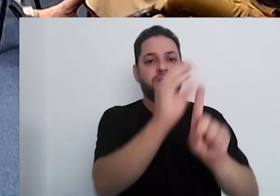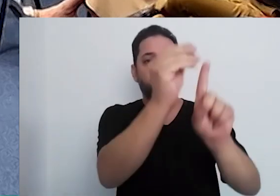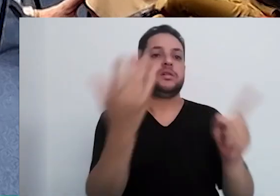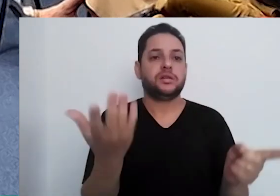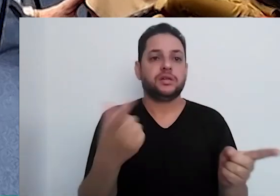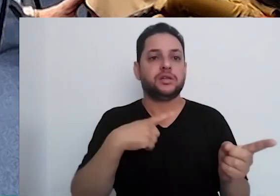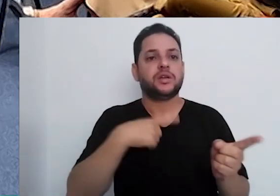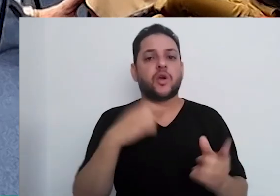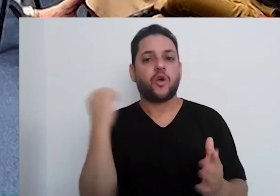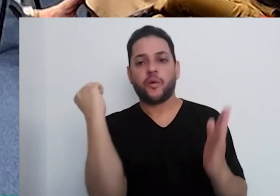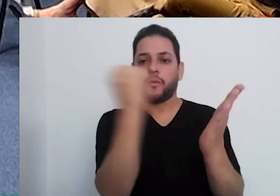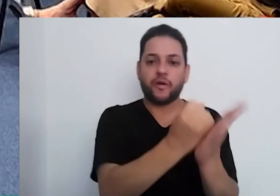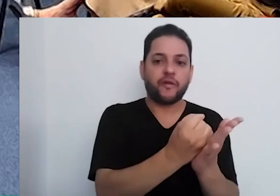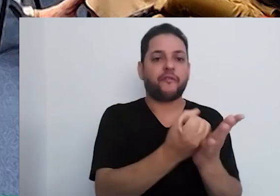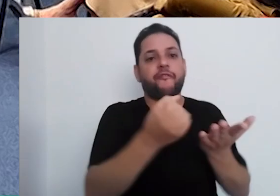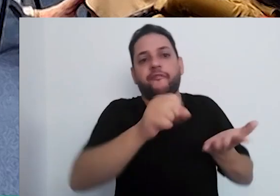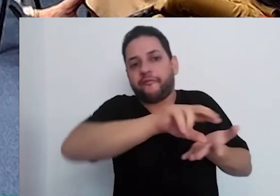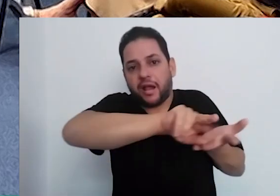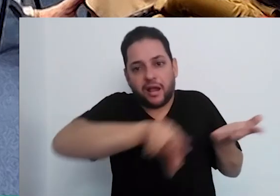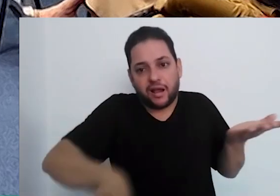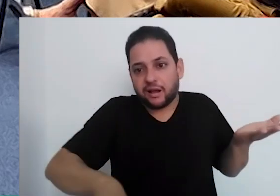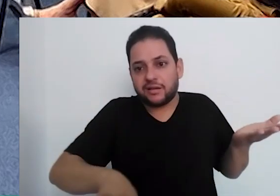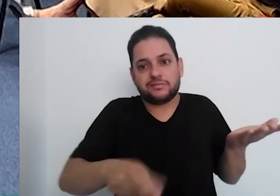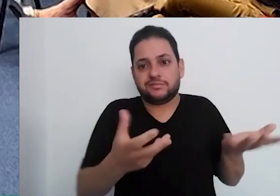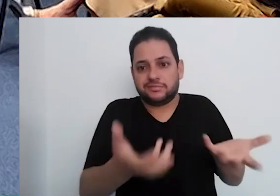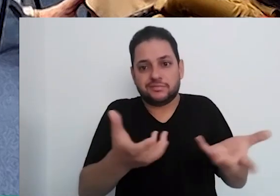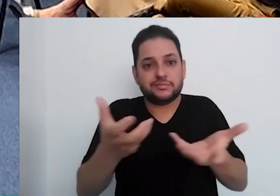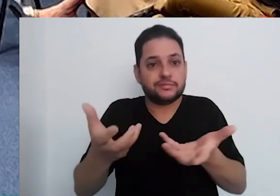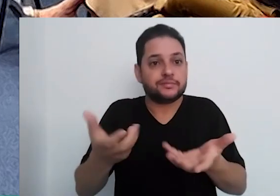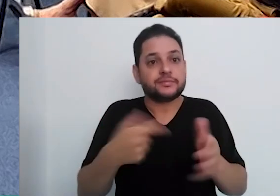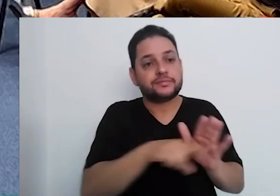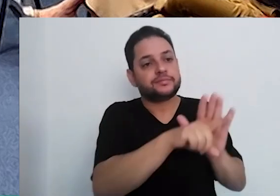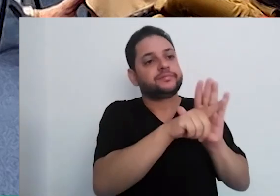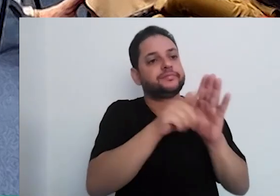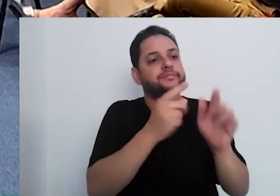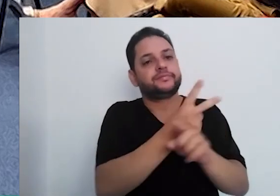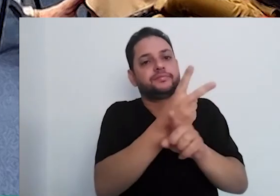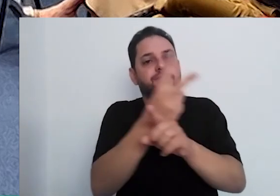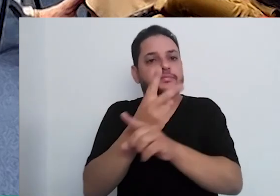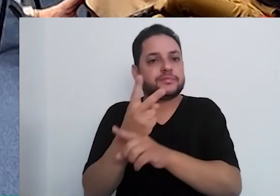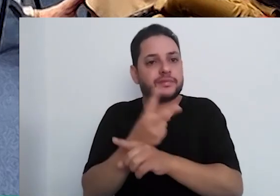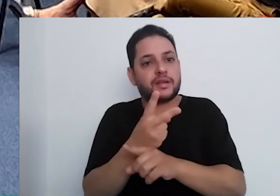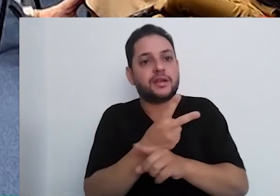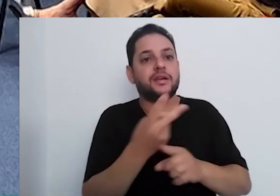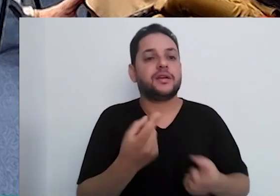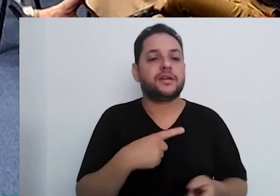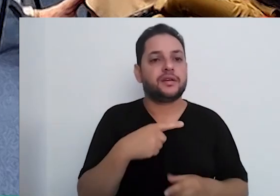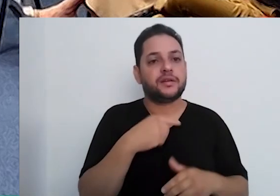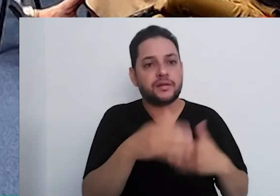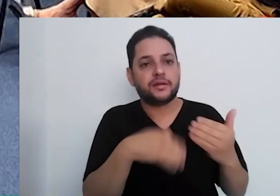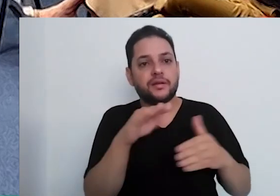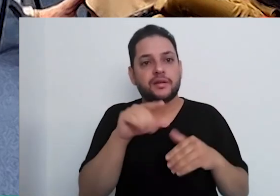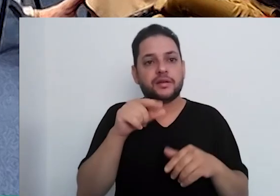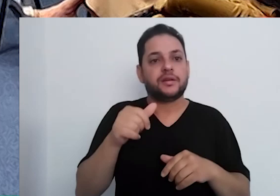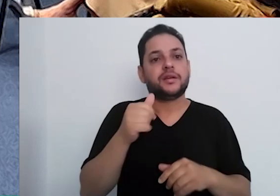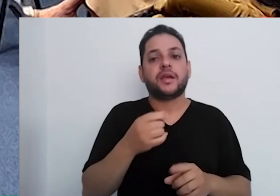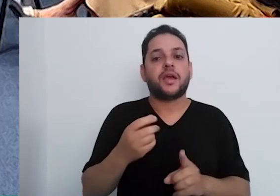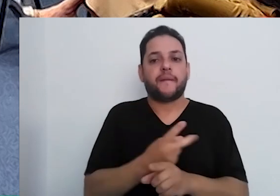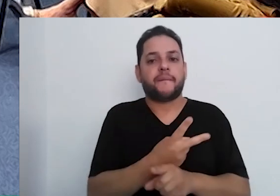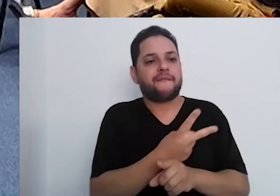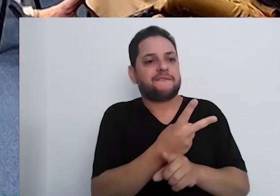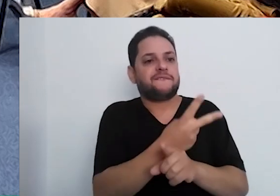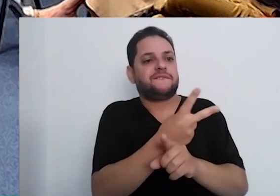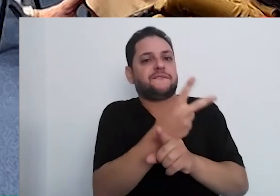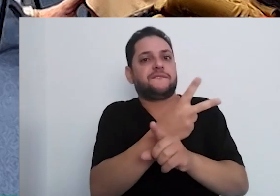homicídio e tal e você vai vai eh Fechando assim e a produtora sai atrás sai atrás de